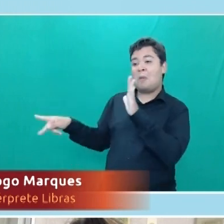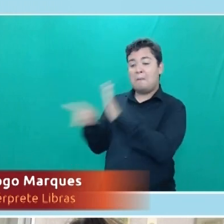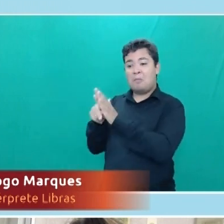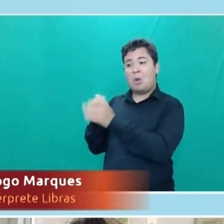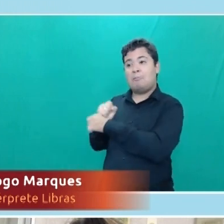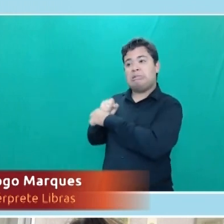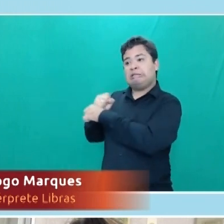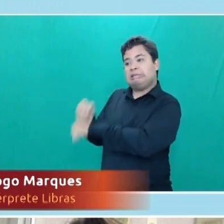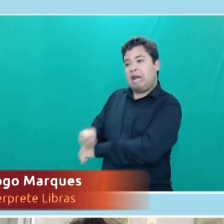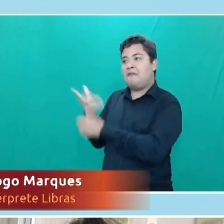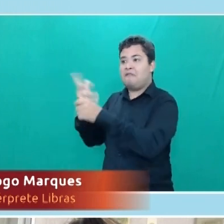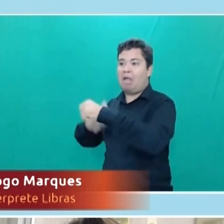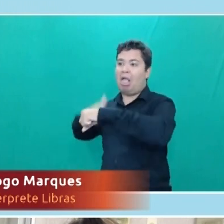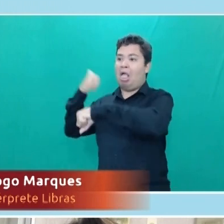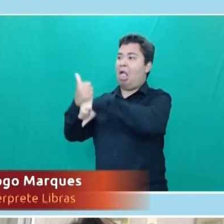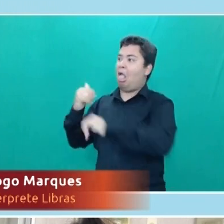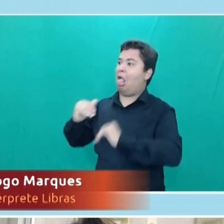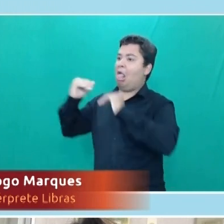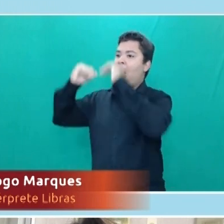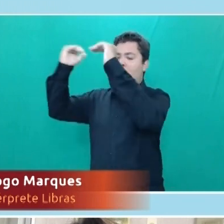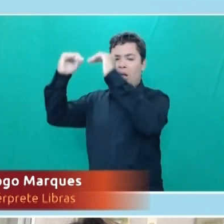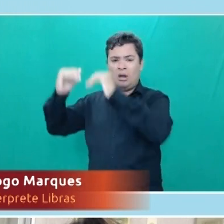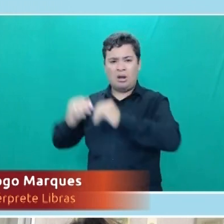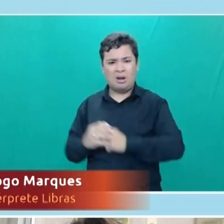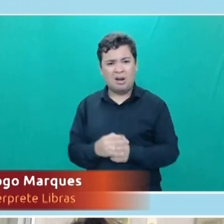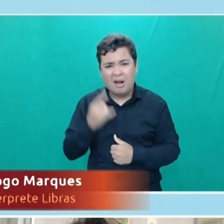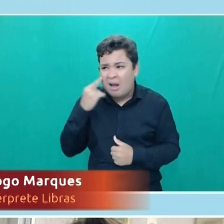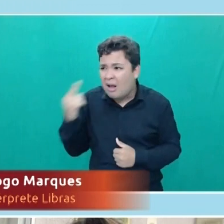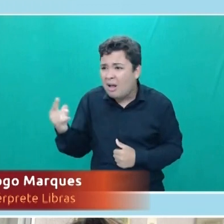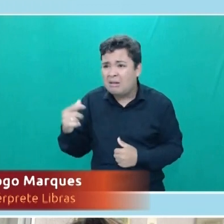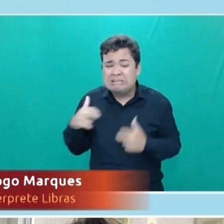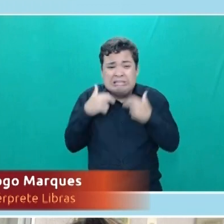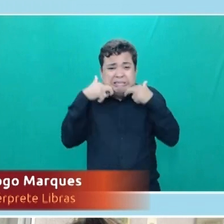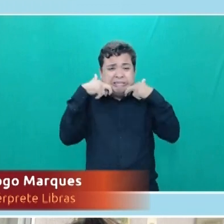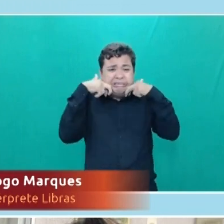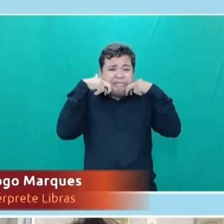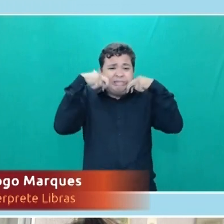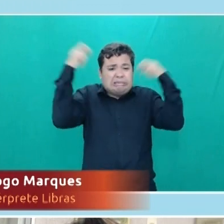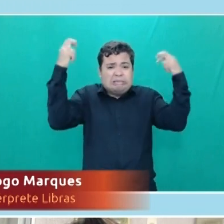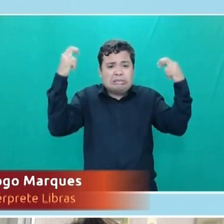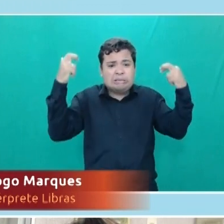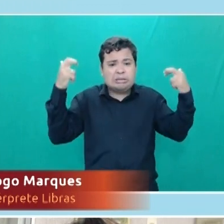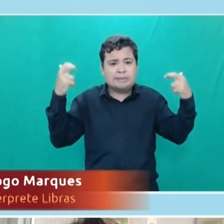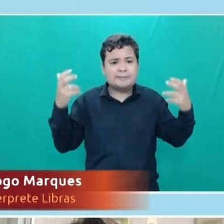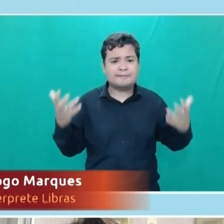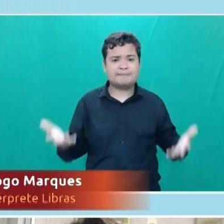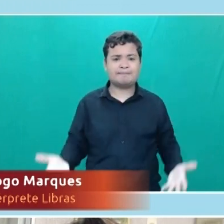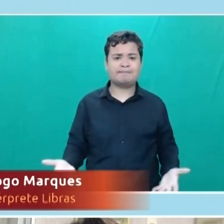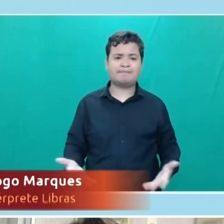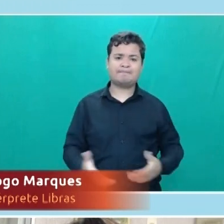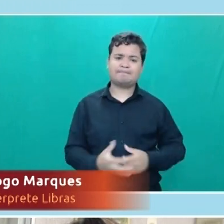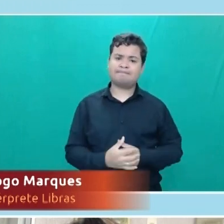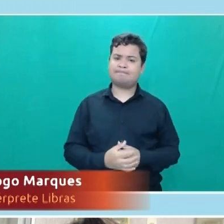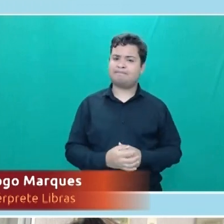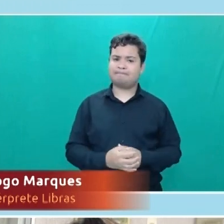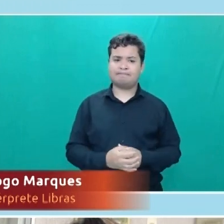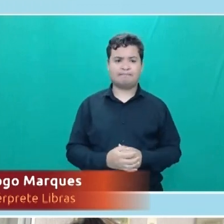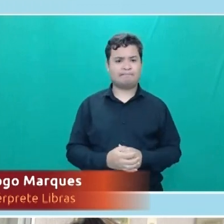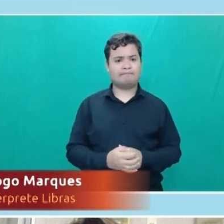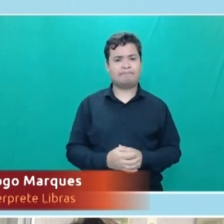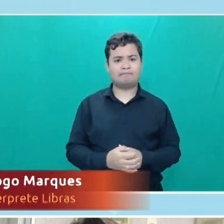ao poder, e causando esse constrangimento, essa agressão à população negra que estava naquele ambiente de trabalho. Então,